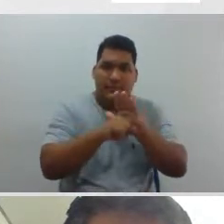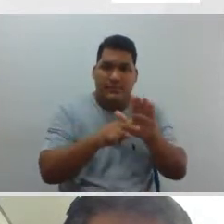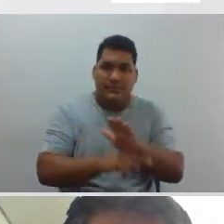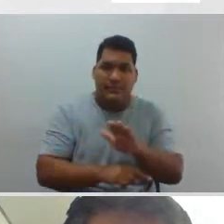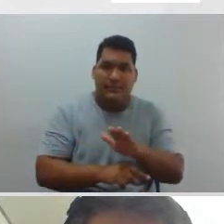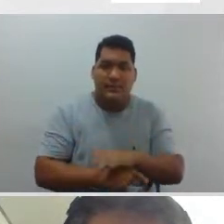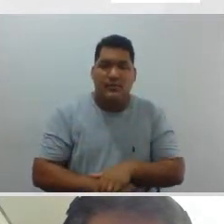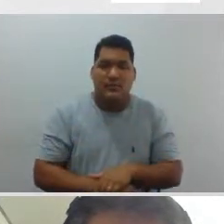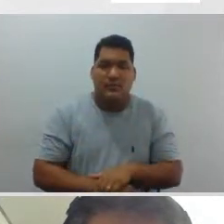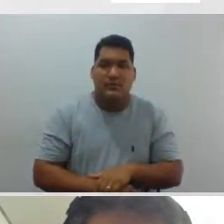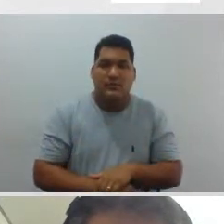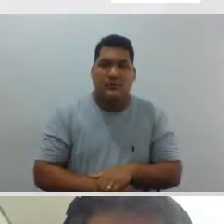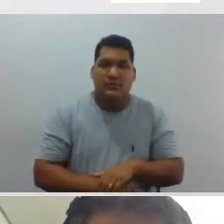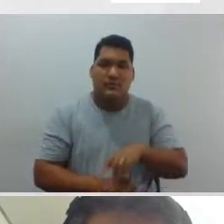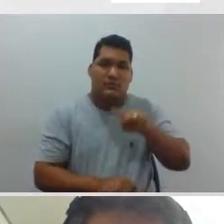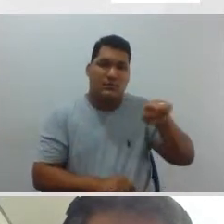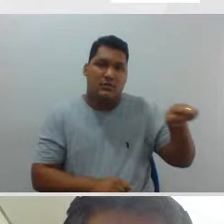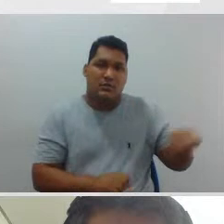dos alunos, né?